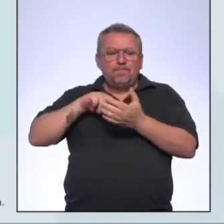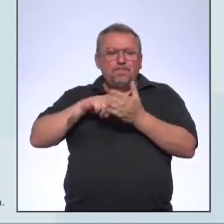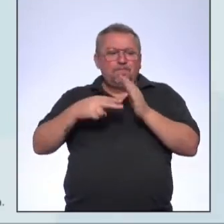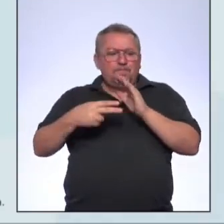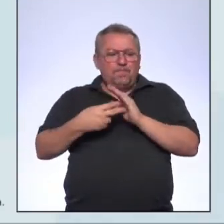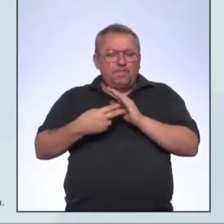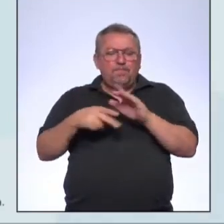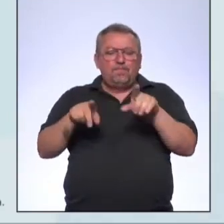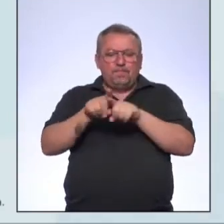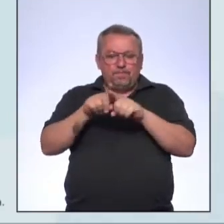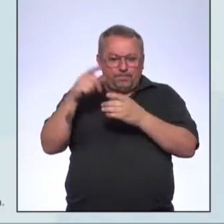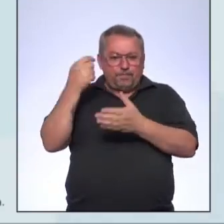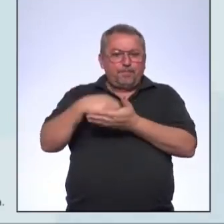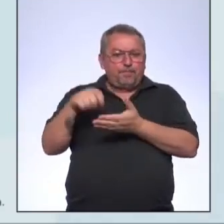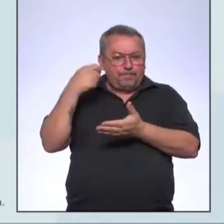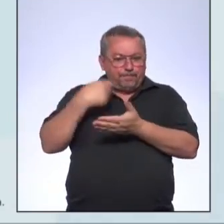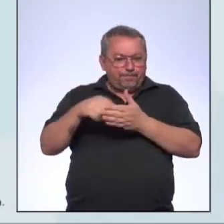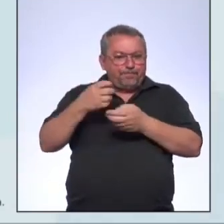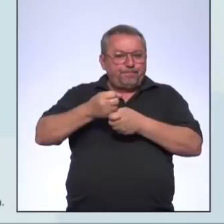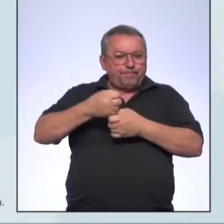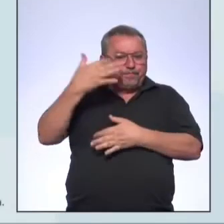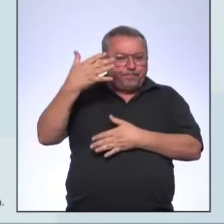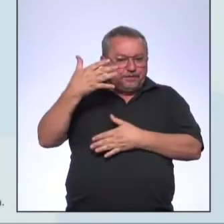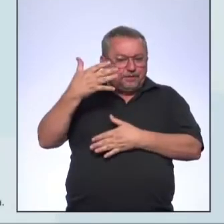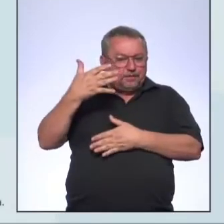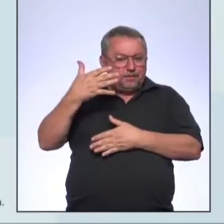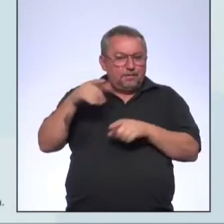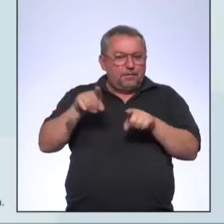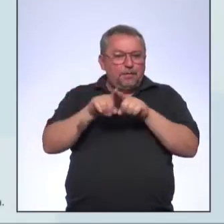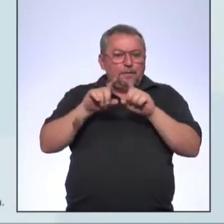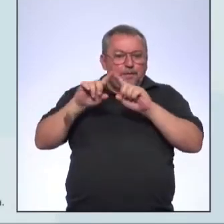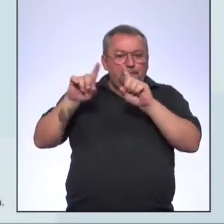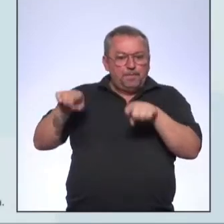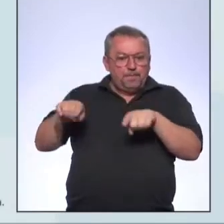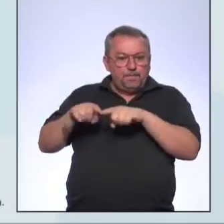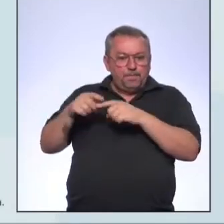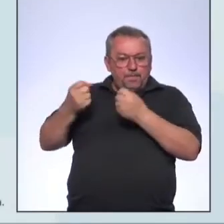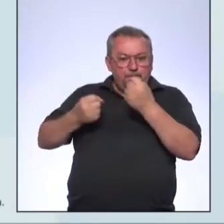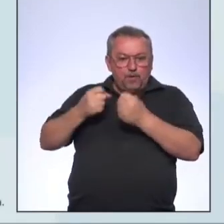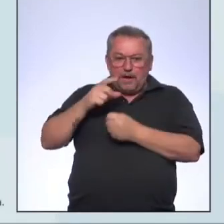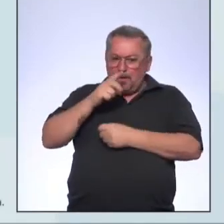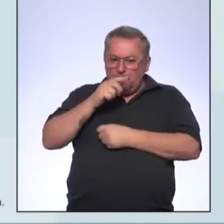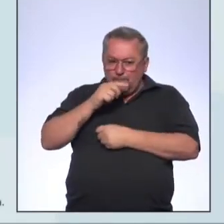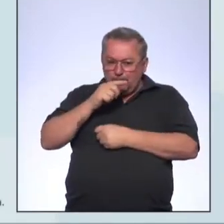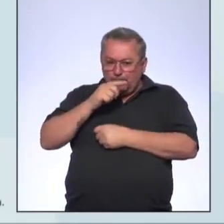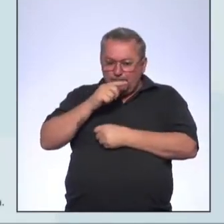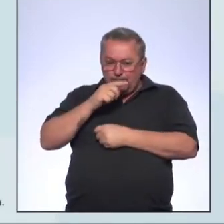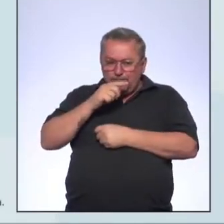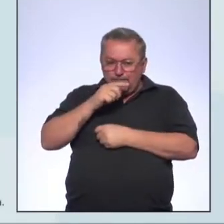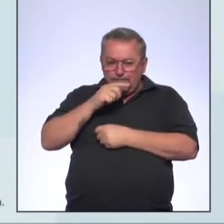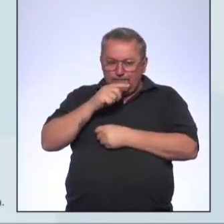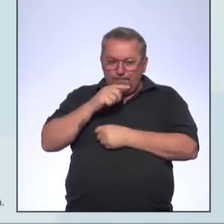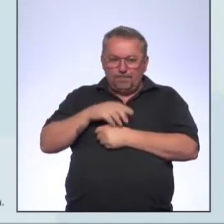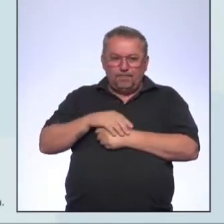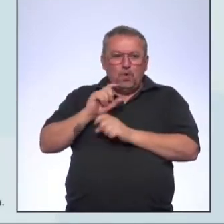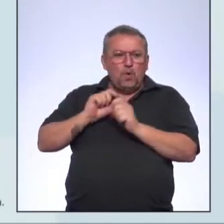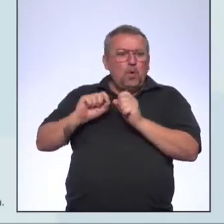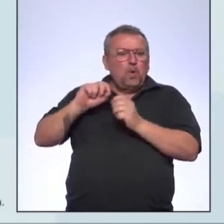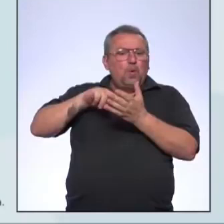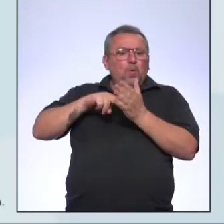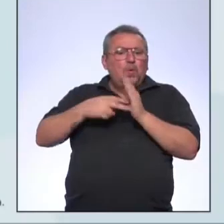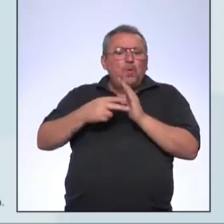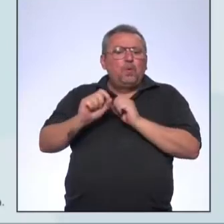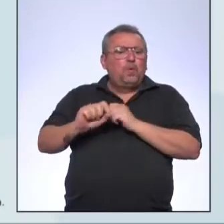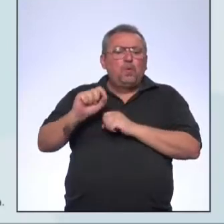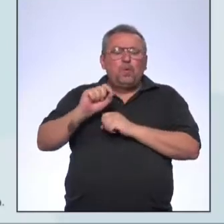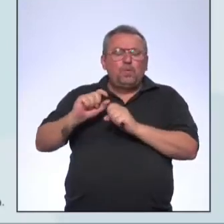imagem? Escrevam lá no chat. Então, eu tenho uma imagem ali de um carro e uma água, né, descendo ali. O que é aquilo? O